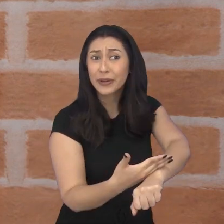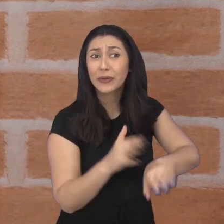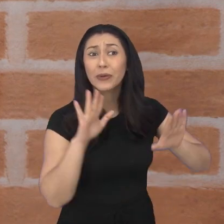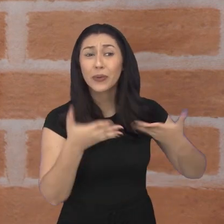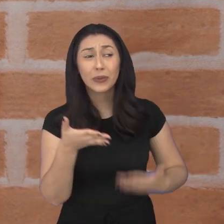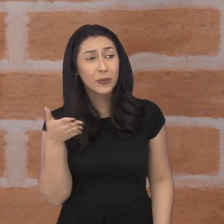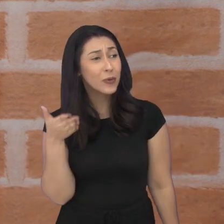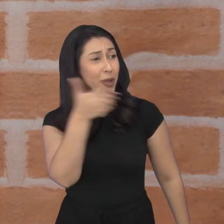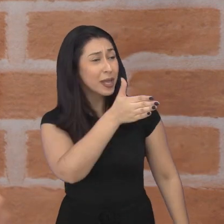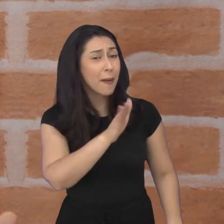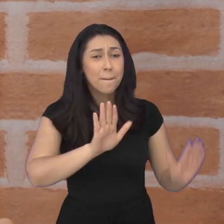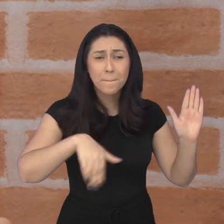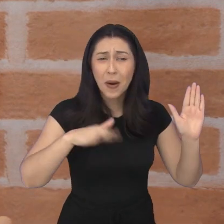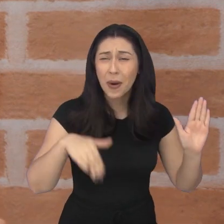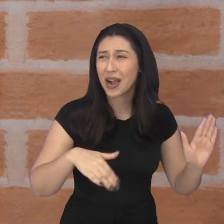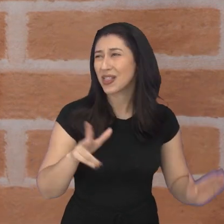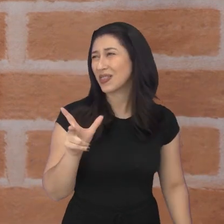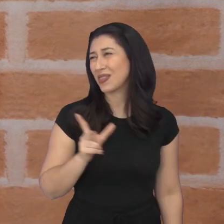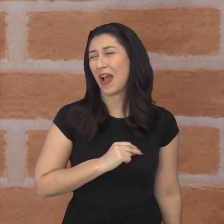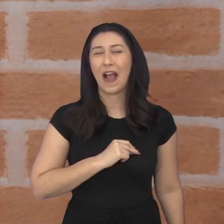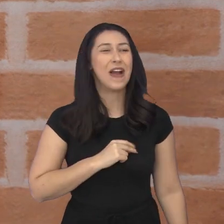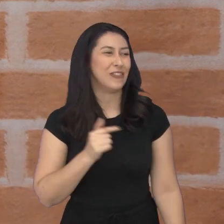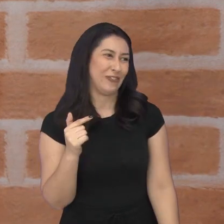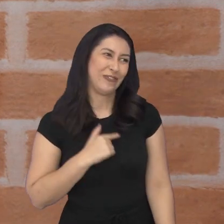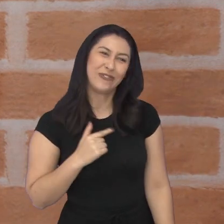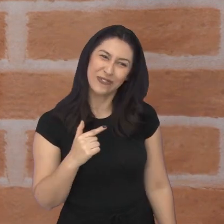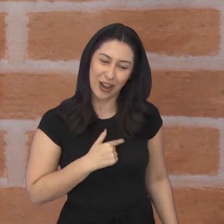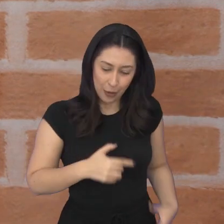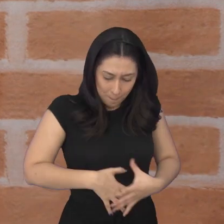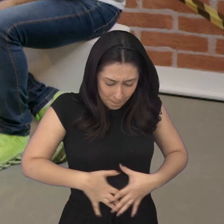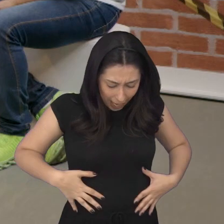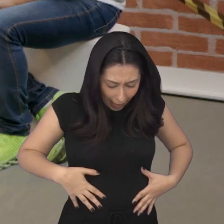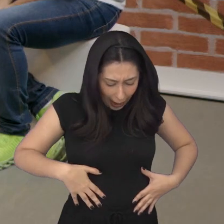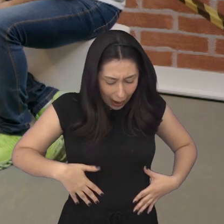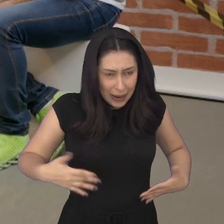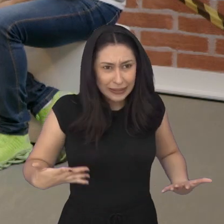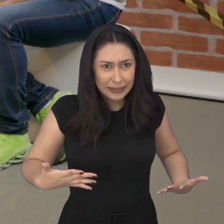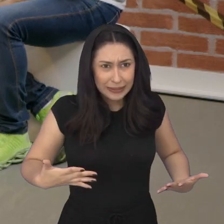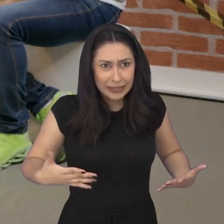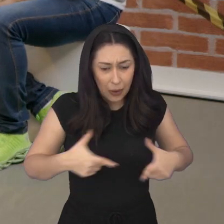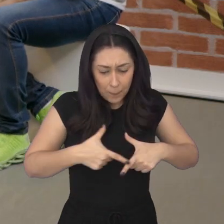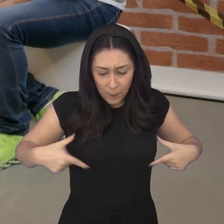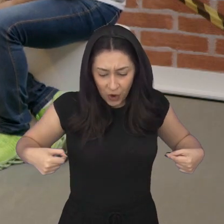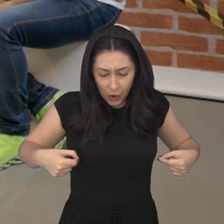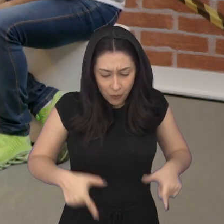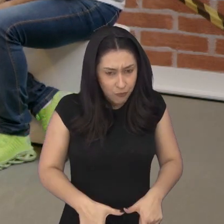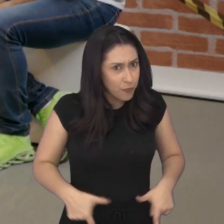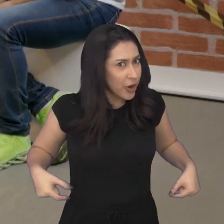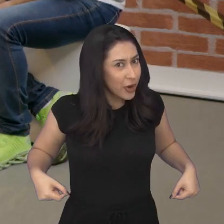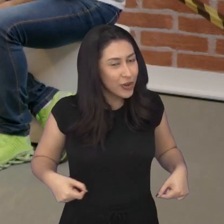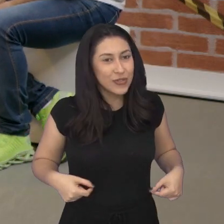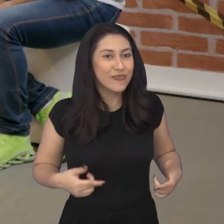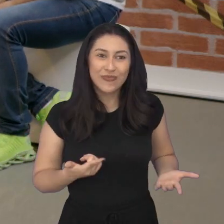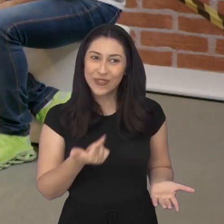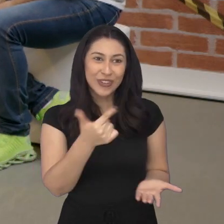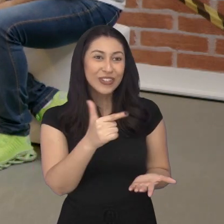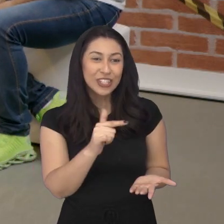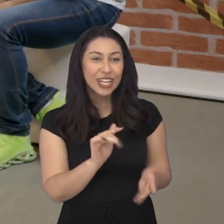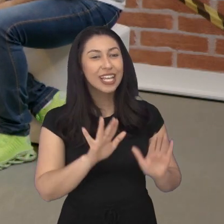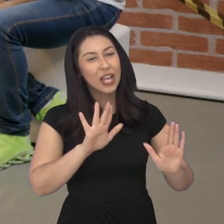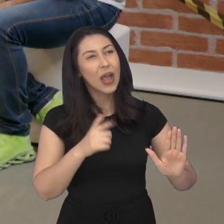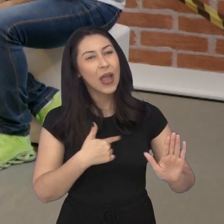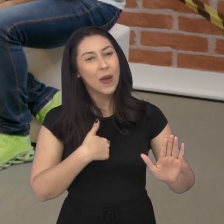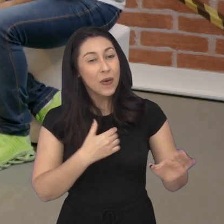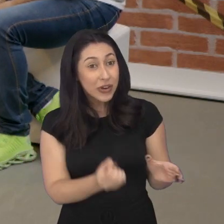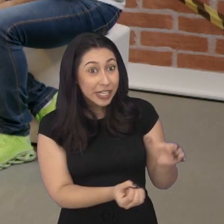praia, aquela barriga branca, coisa horrível. Eu não, precisa treinar colocar um biquininho para treinar, mas não existia isso na época. Então eu desenvolvi meu